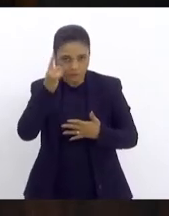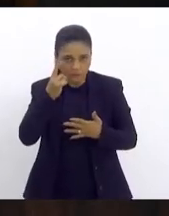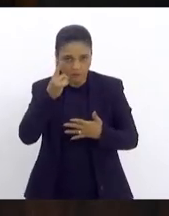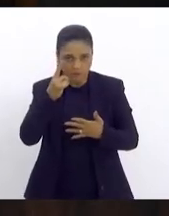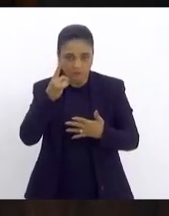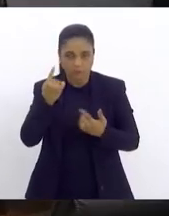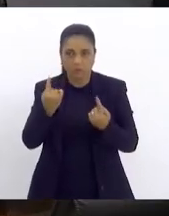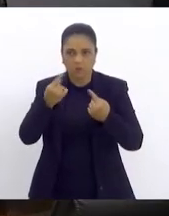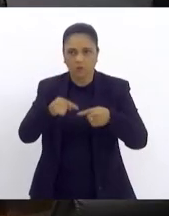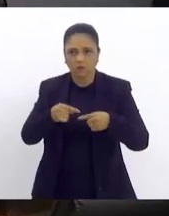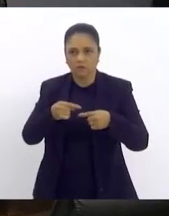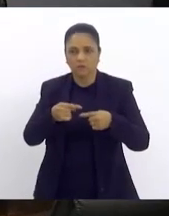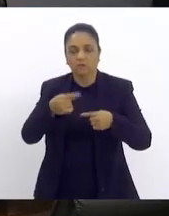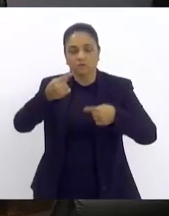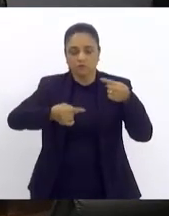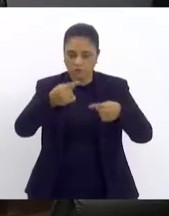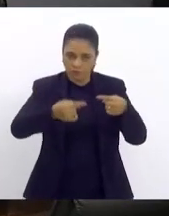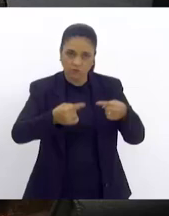votar